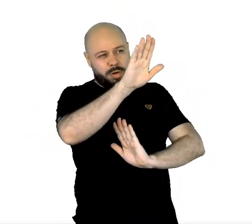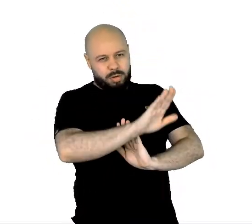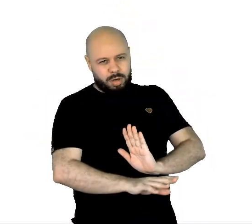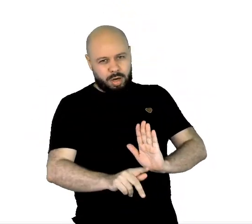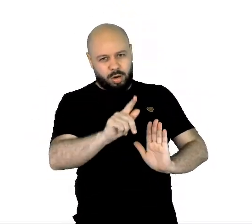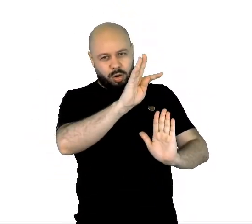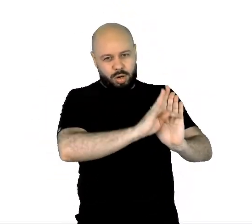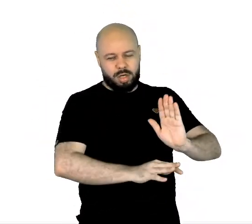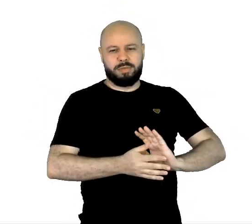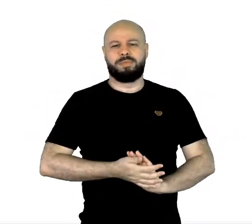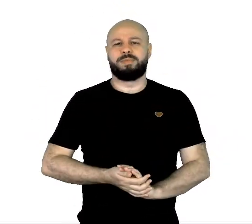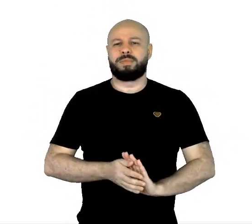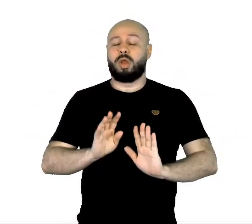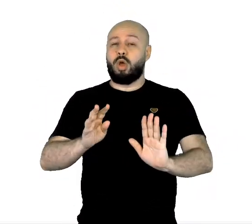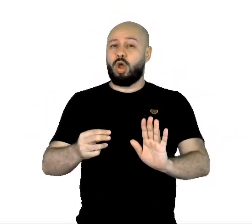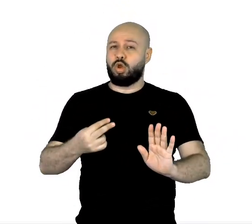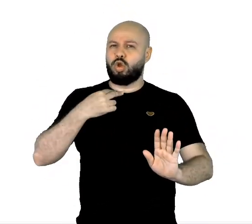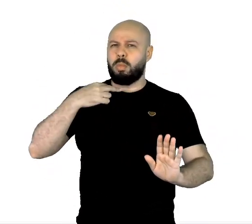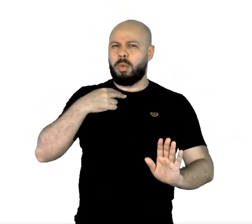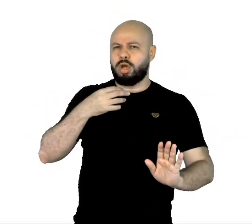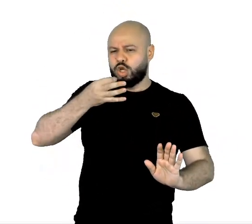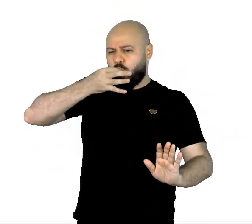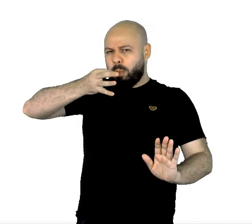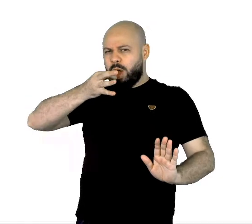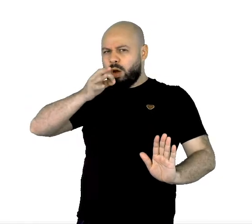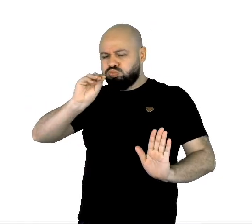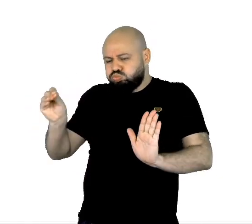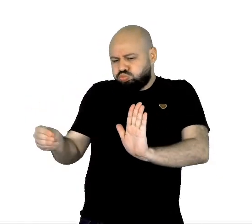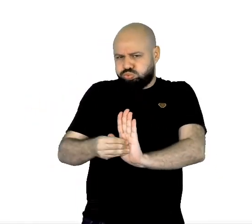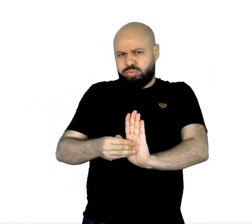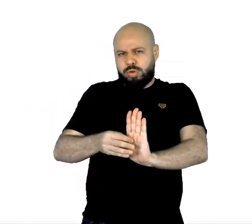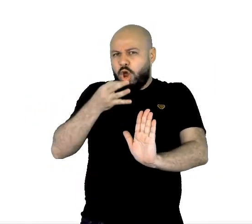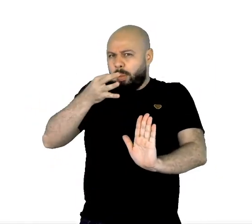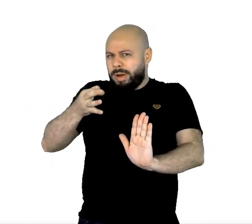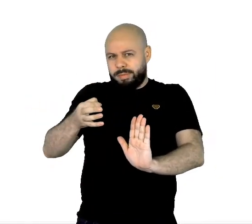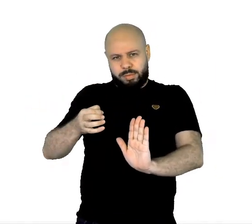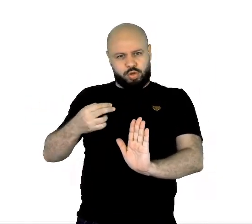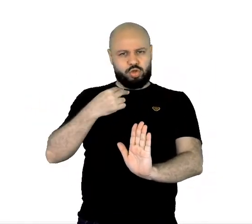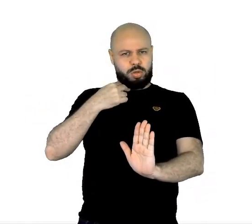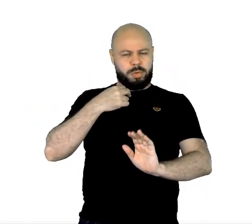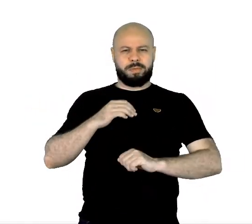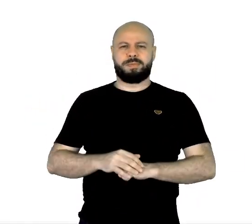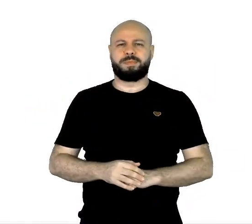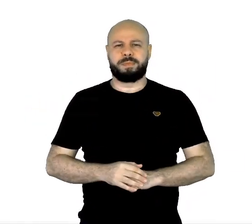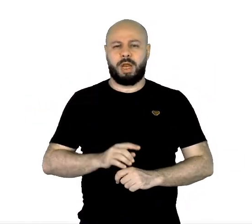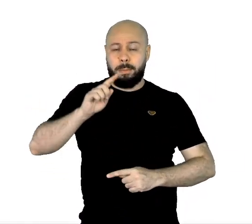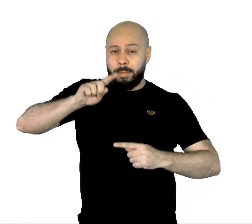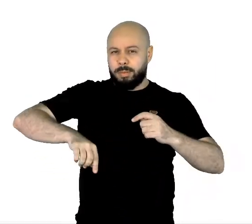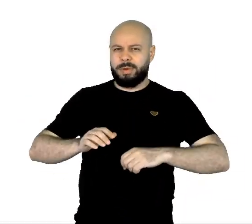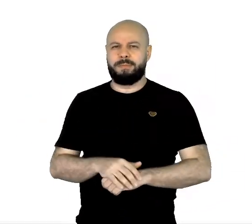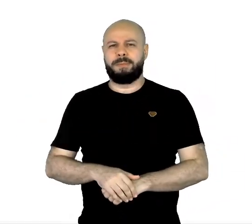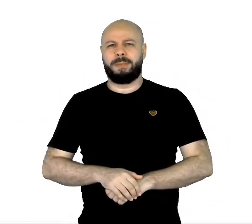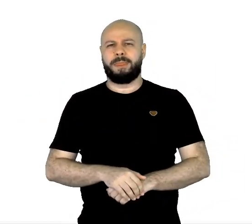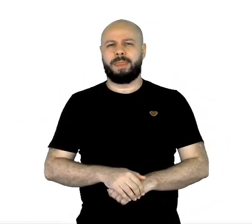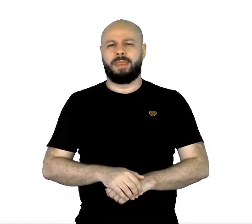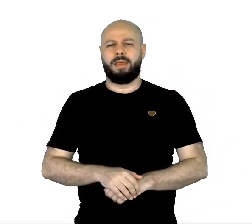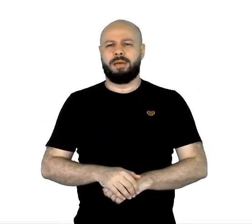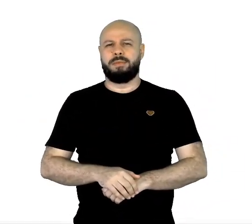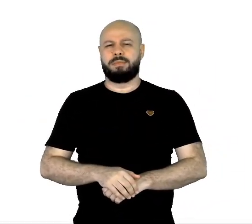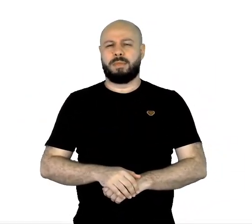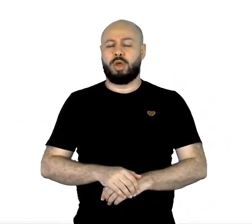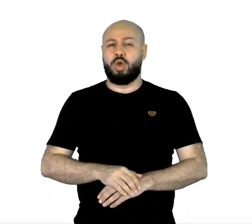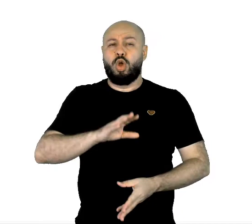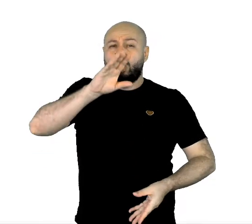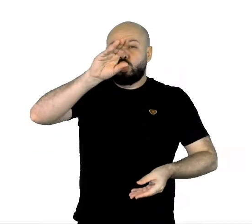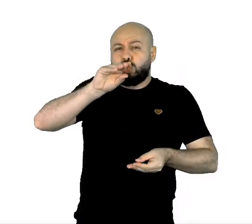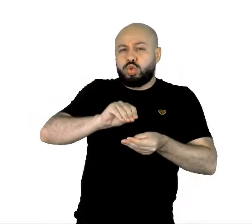Próximo. Não é permitido a emissão de comentários no texto pessoais sobre o texto resumido. O resumo